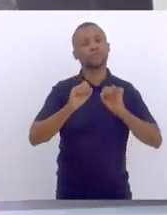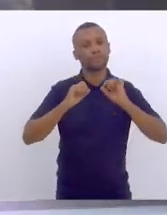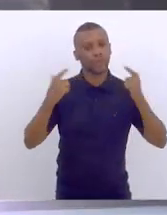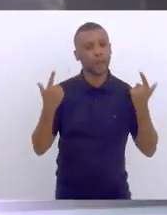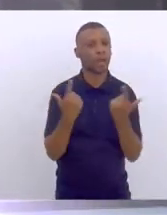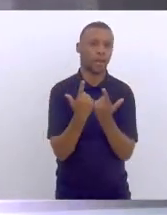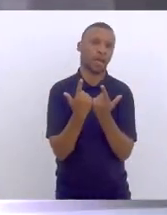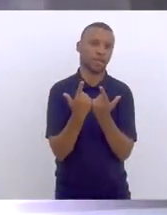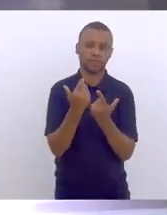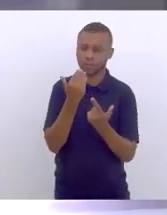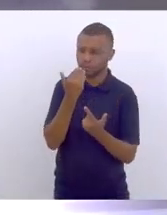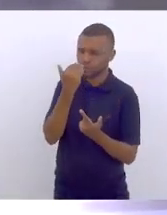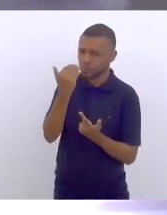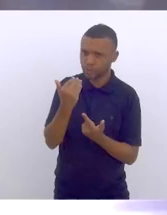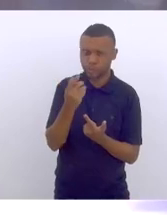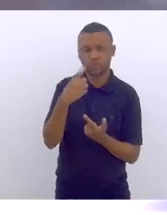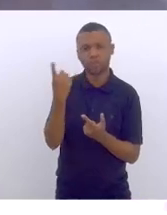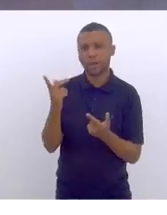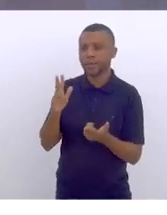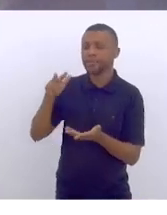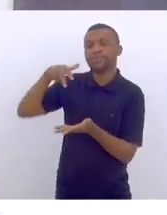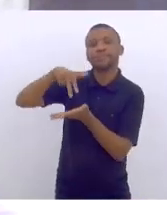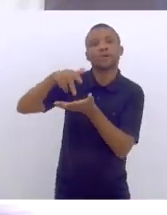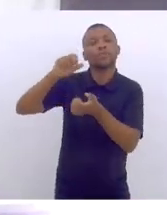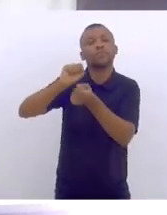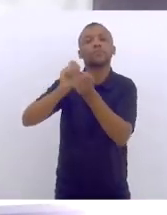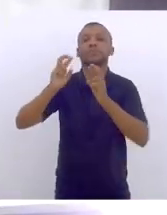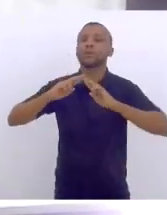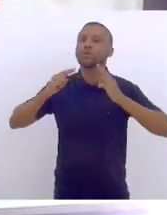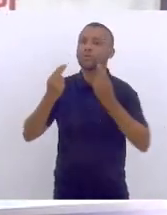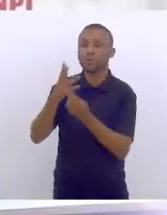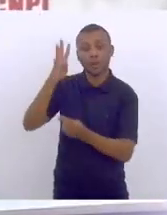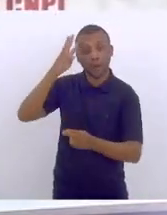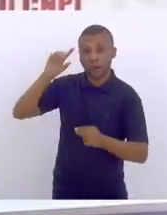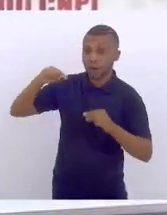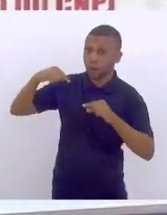para que pudéssemos estar na reunião na próxima quarta-feira. Mas,